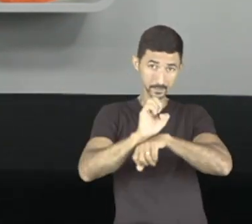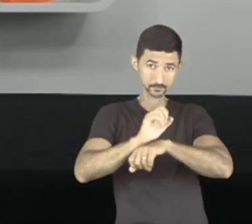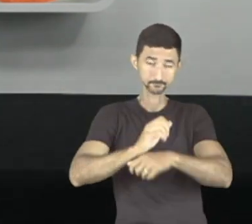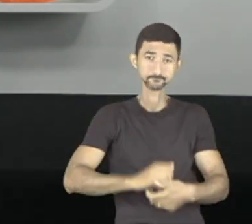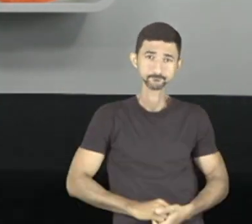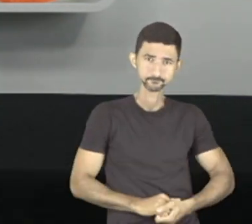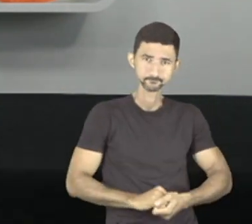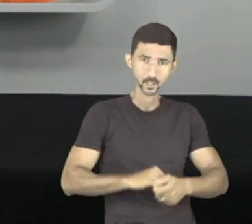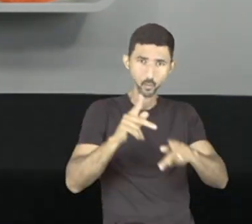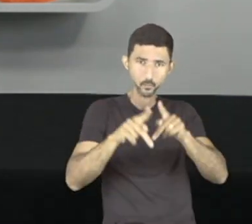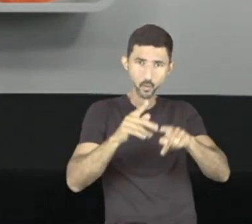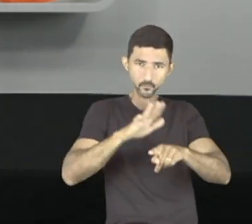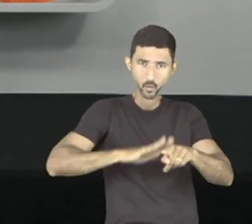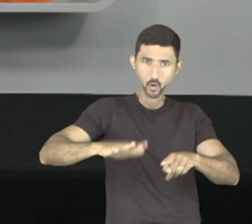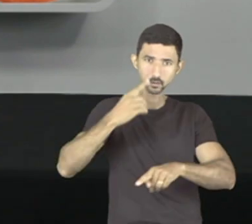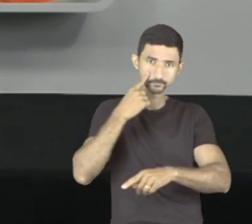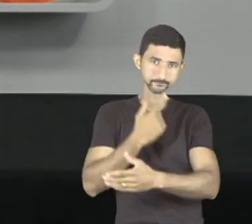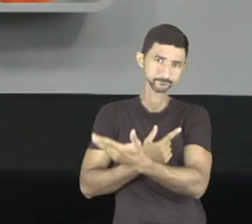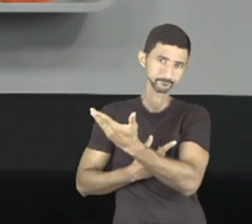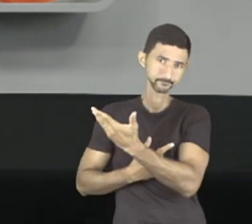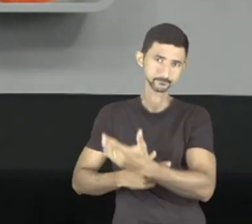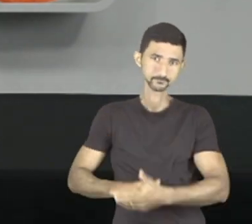os povos da nossa região.